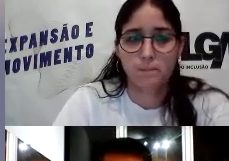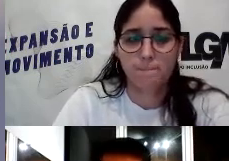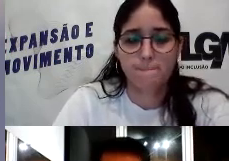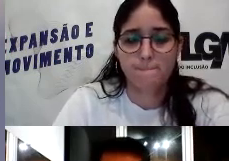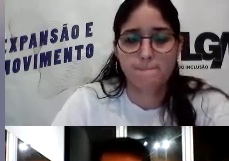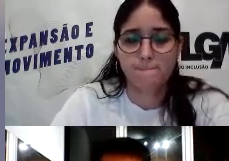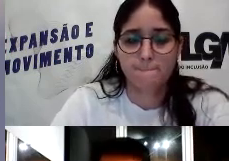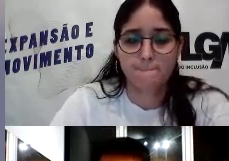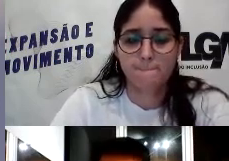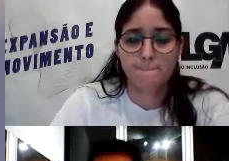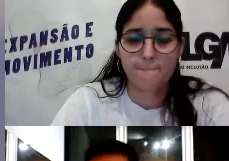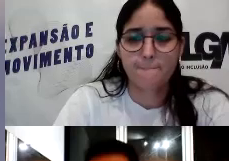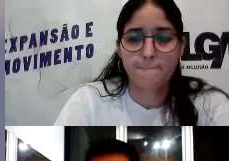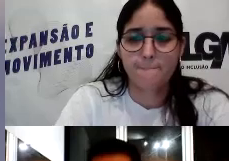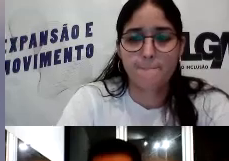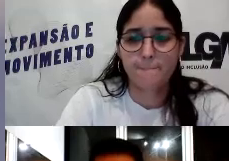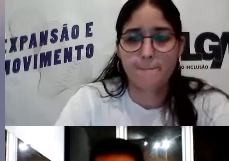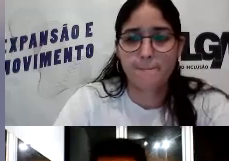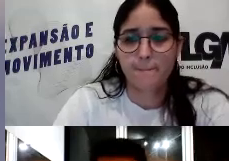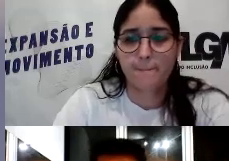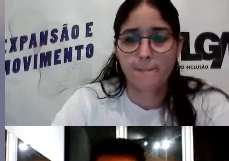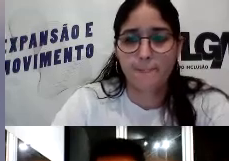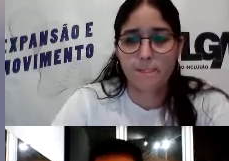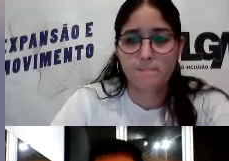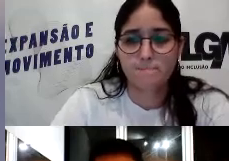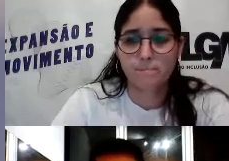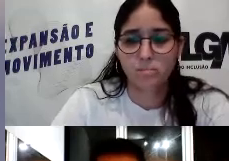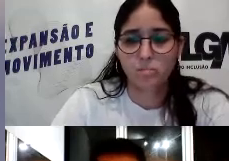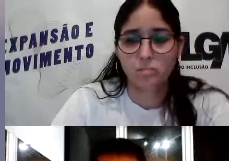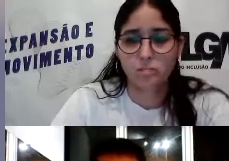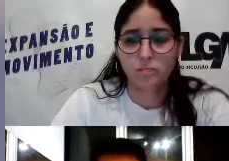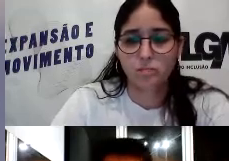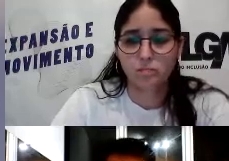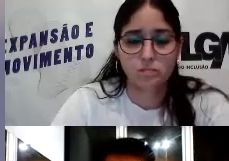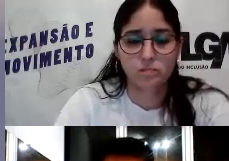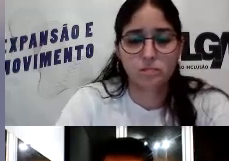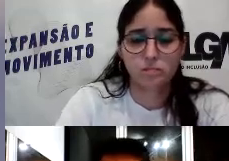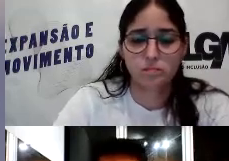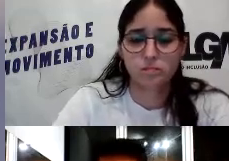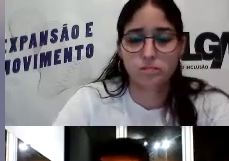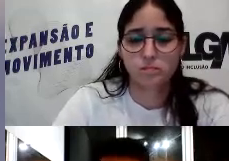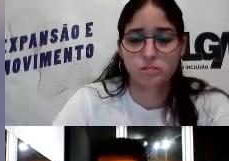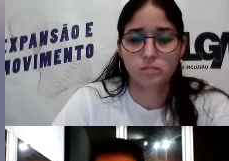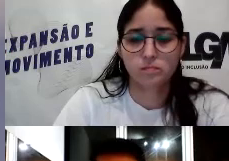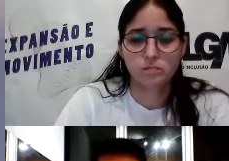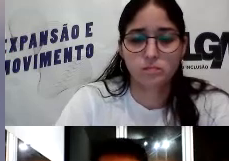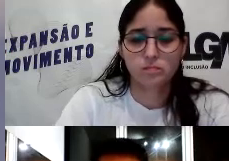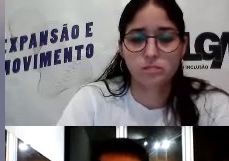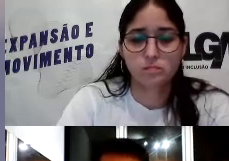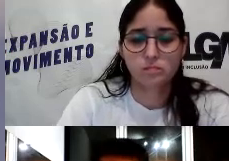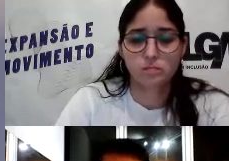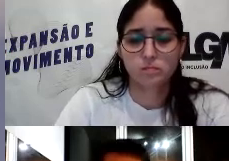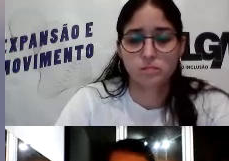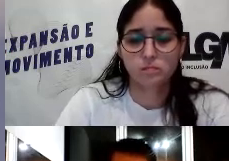com a gente na UTI neonatal. E o pediatra, pensando ali naquele contexto, ele até ofereceu para o